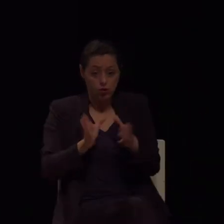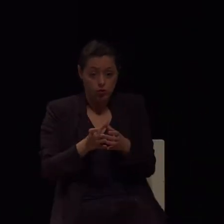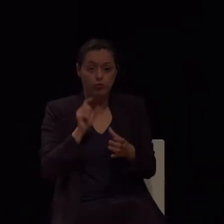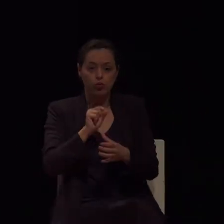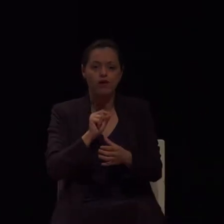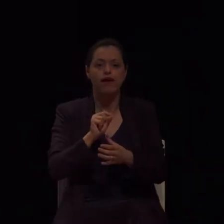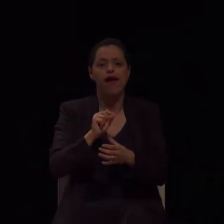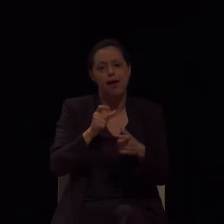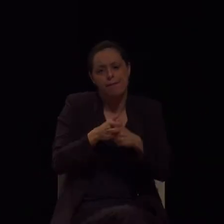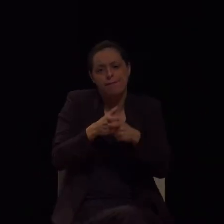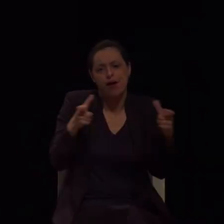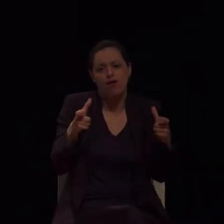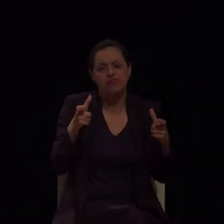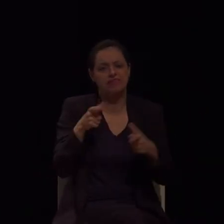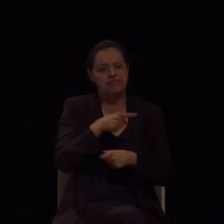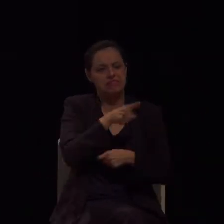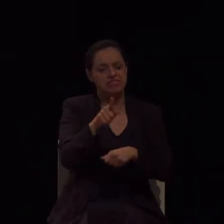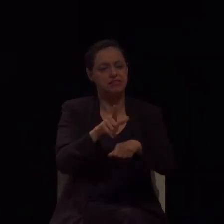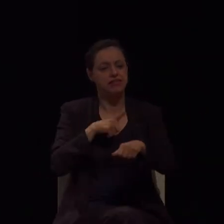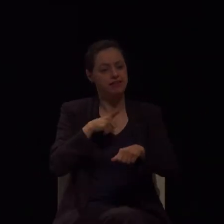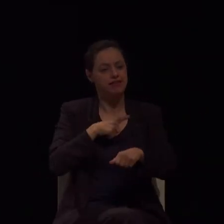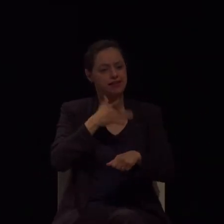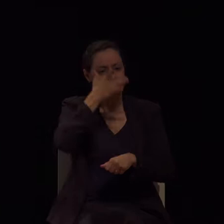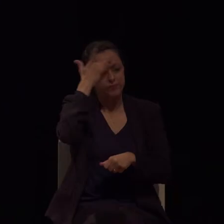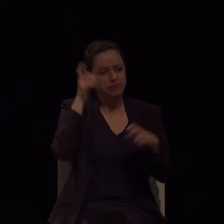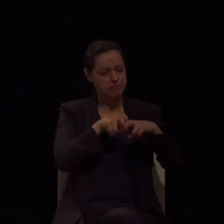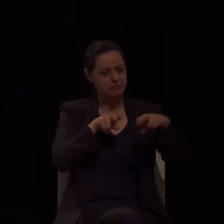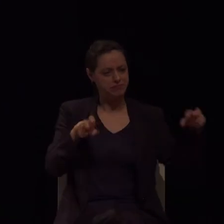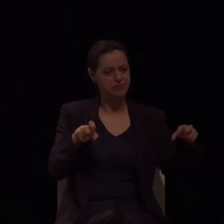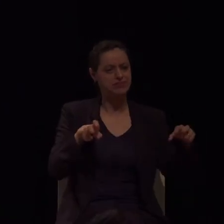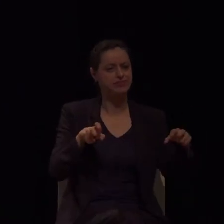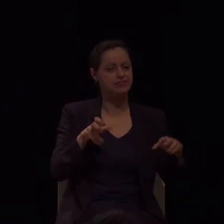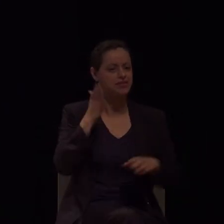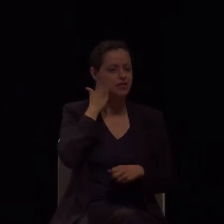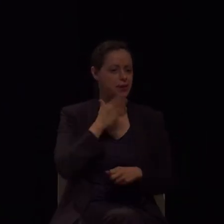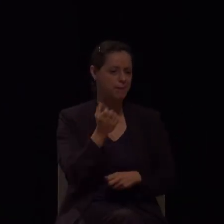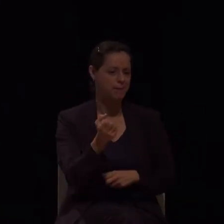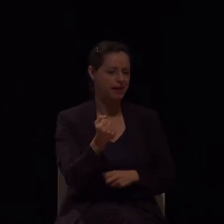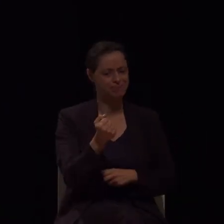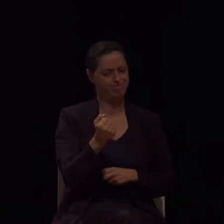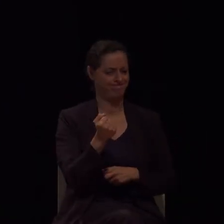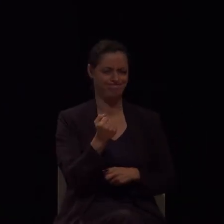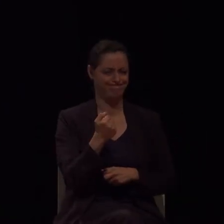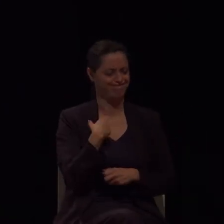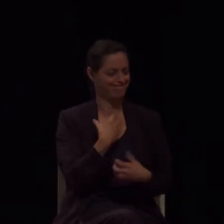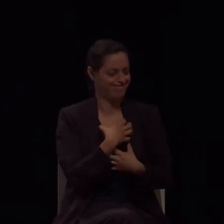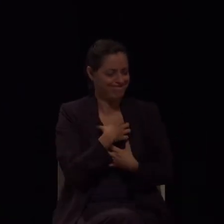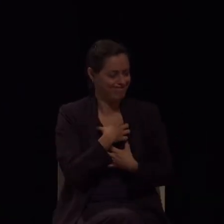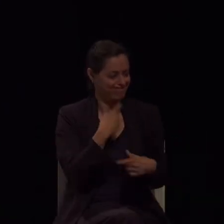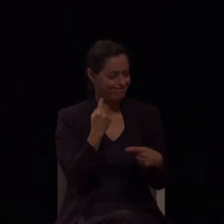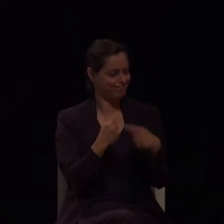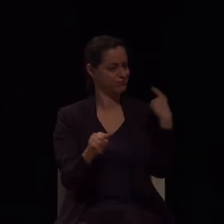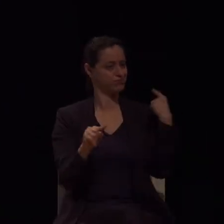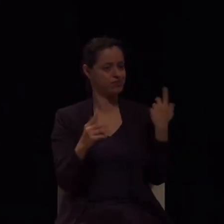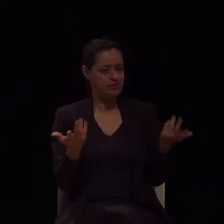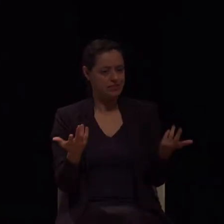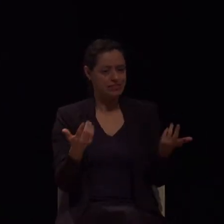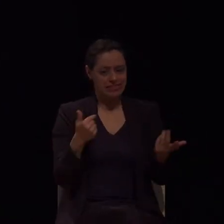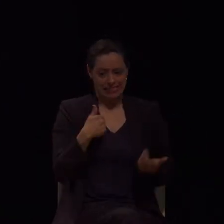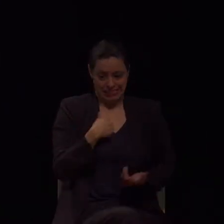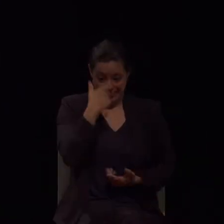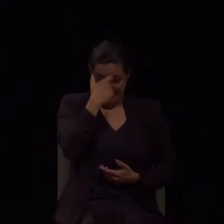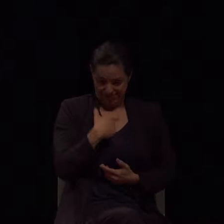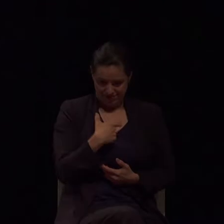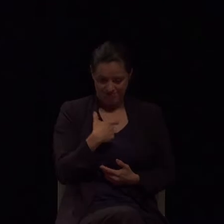é e eu não me sentiria nos não me sinto é não vejo a legitimidade nem me sentir à vontade para conduzir essa mediação hoje